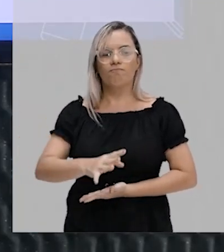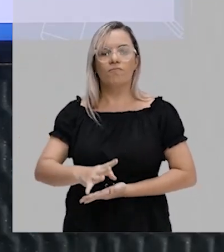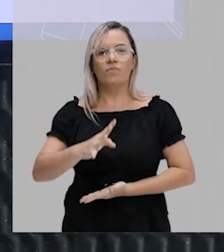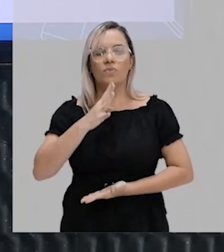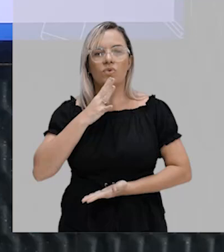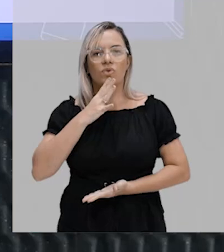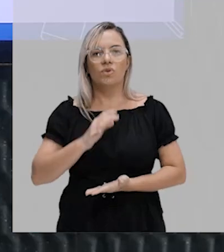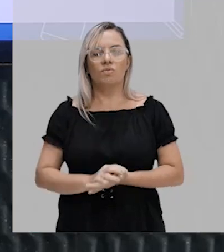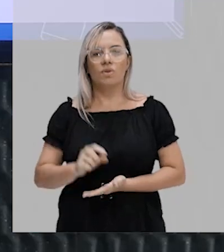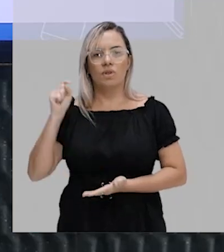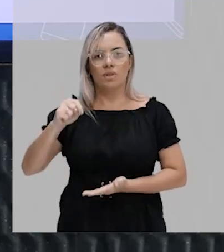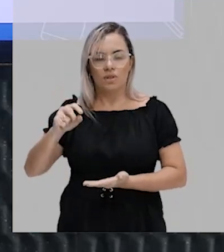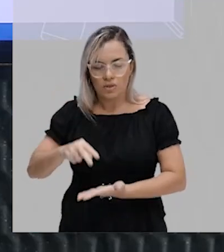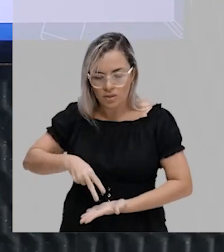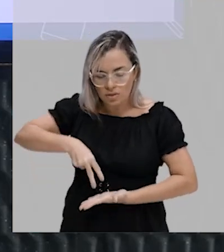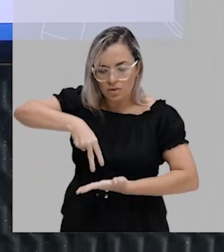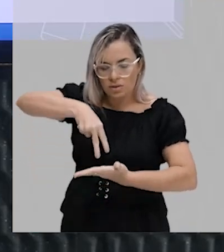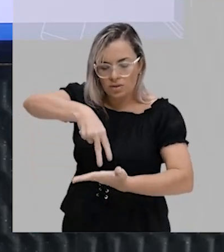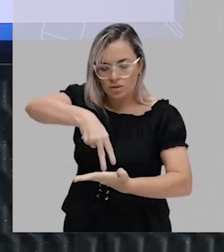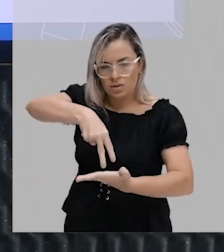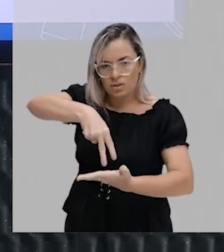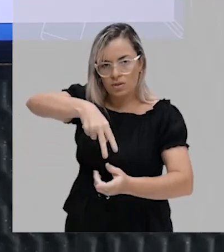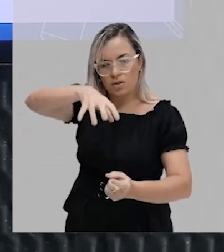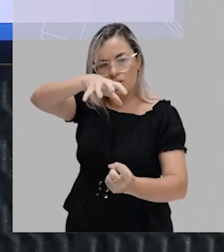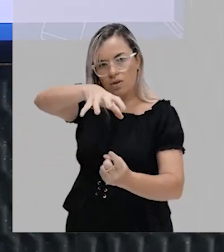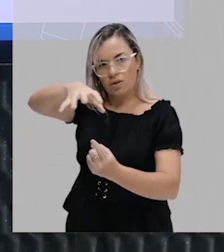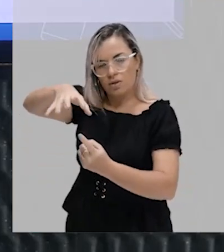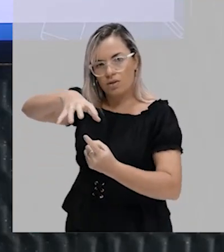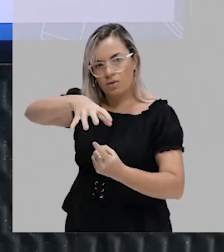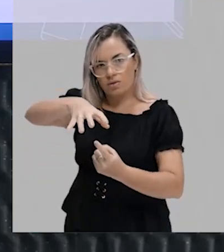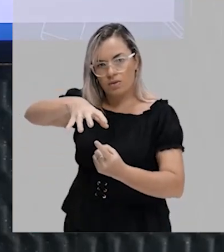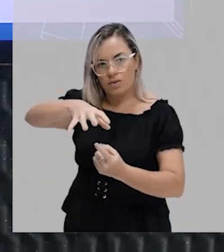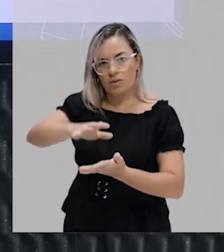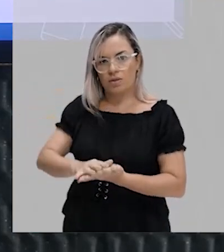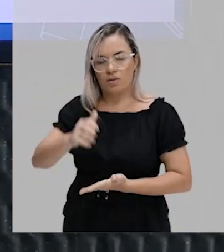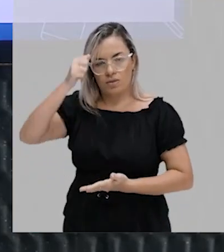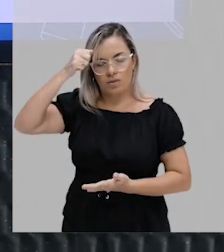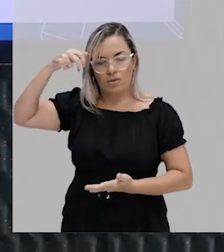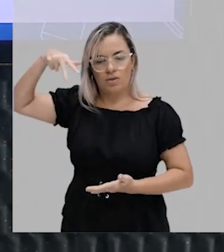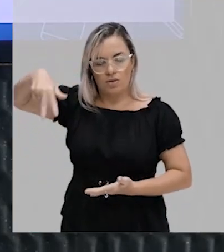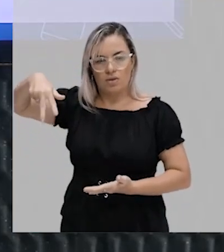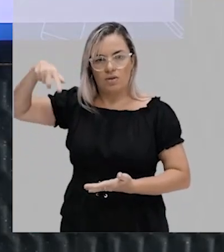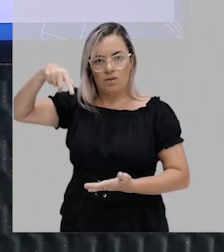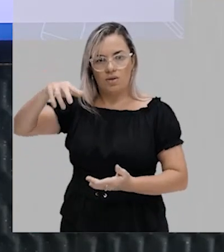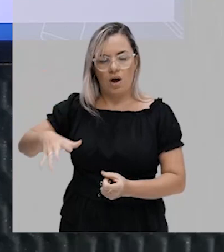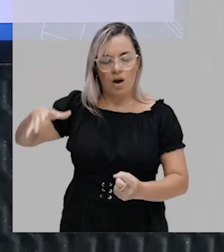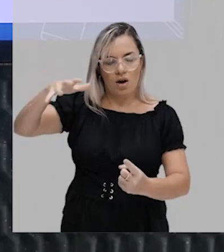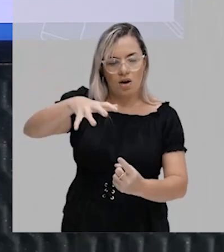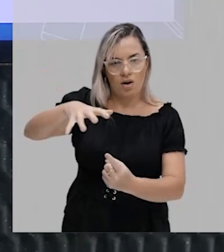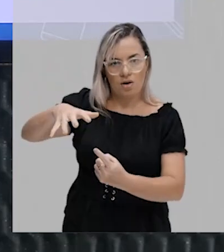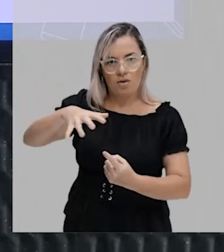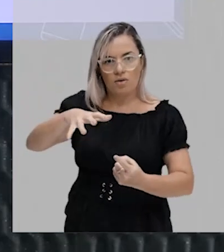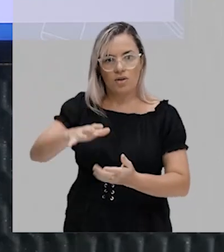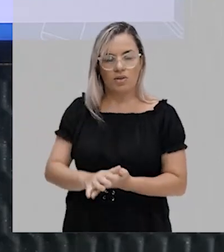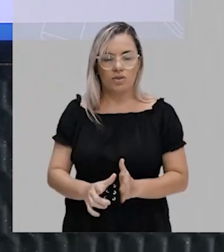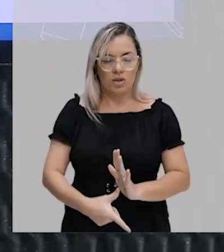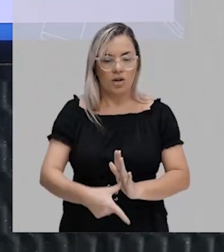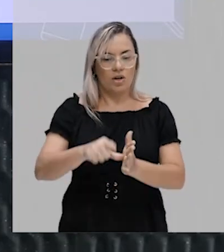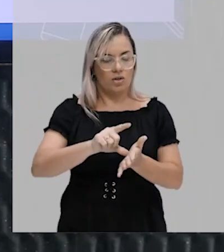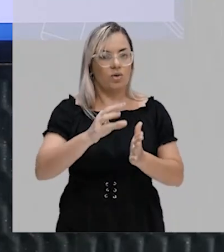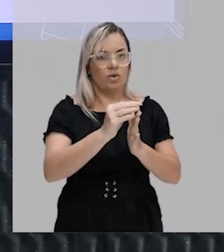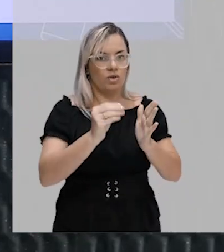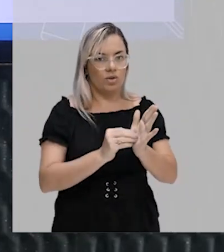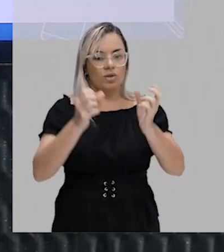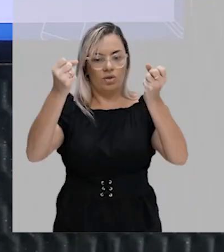é a época do positivismo, a influência das teorias do Augusto Comte, que a gente já viu em aulas anteriores, ok? Então ele vive